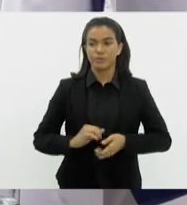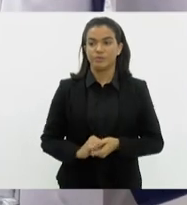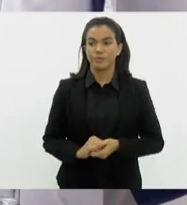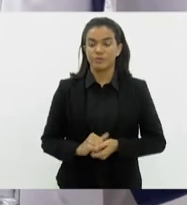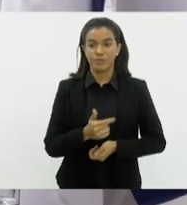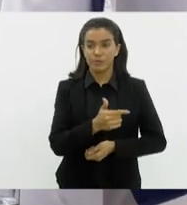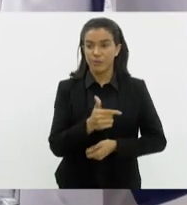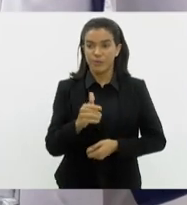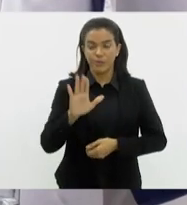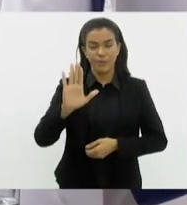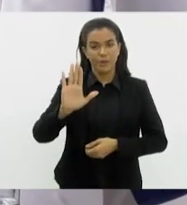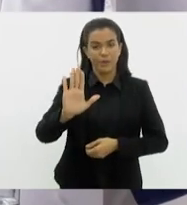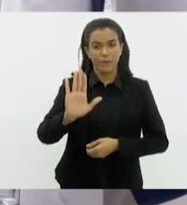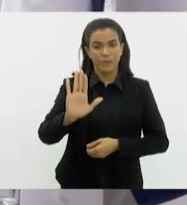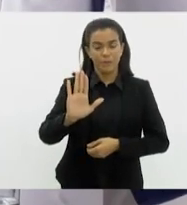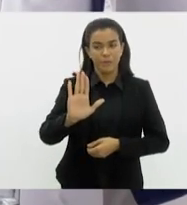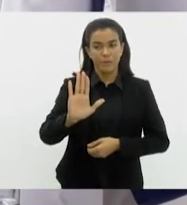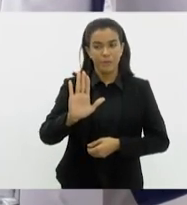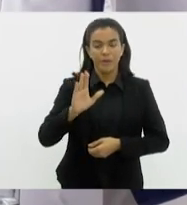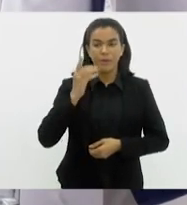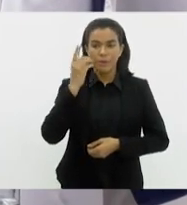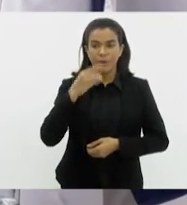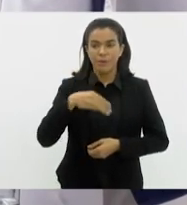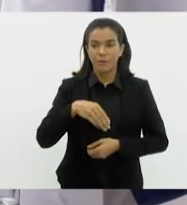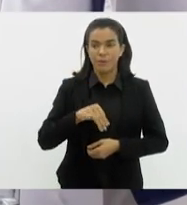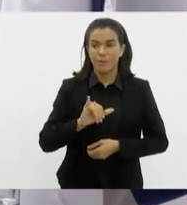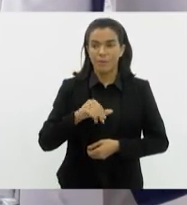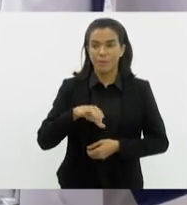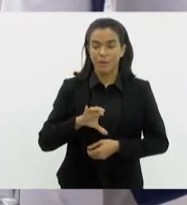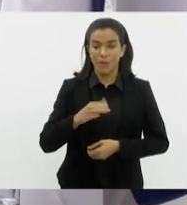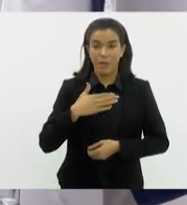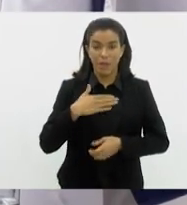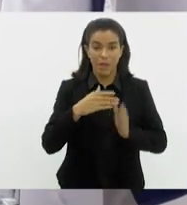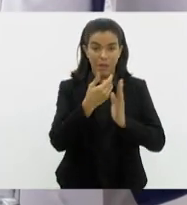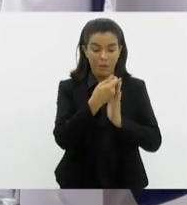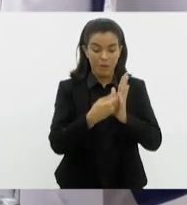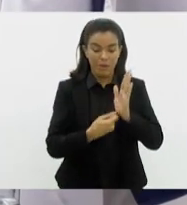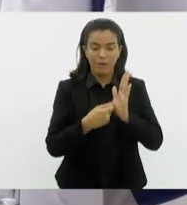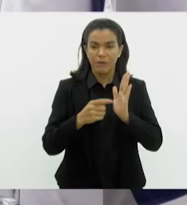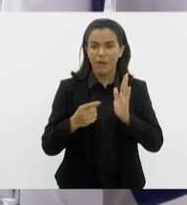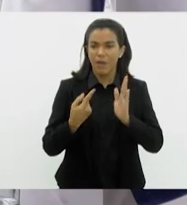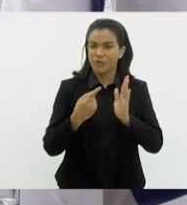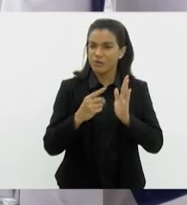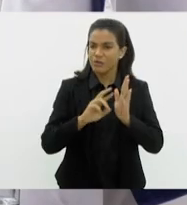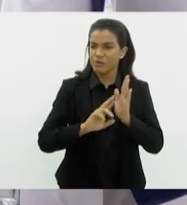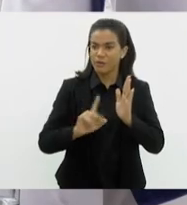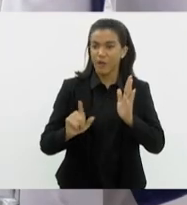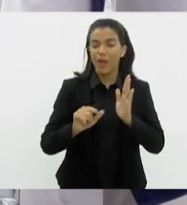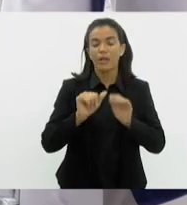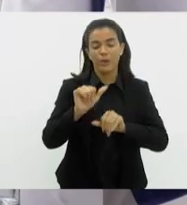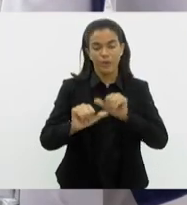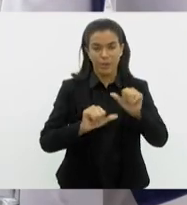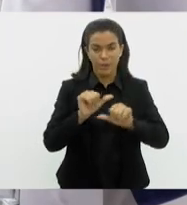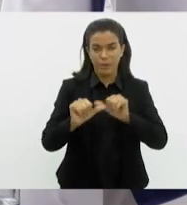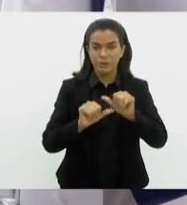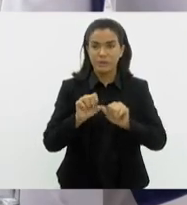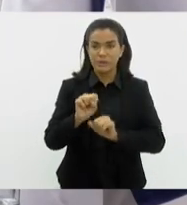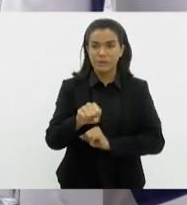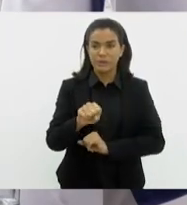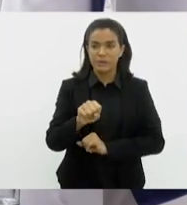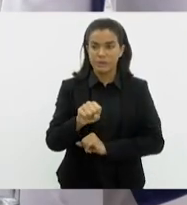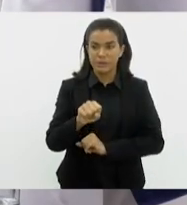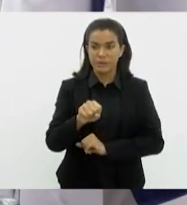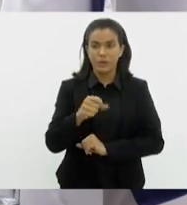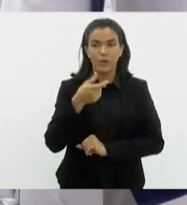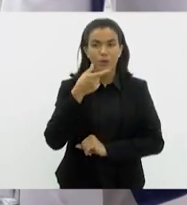Não havendo quem queira discutir. Espera aí, presidente. Aqui está diferente. É contrário? Alterado. Está certo. Ele atualizou